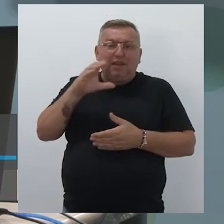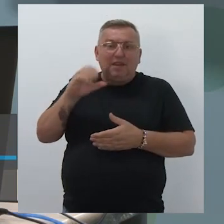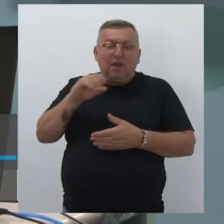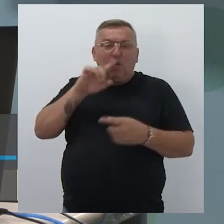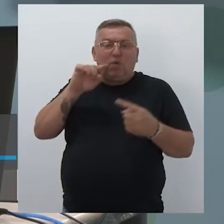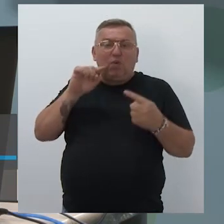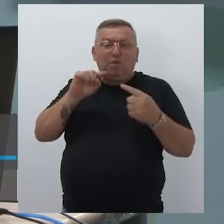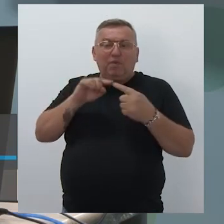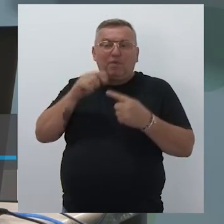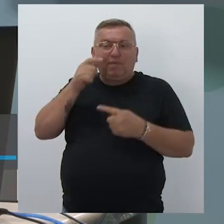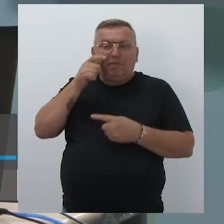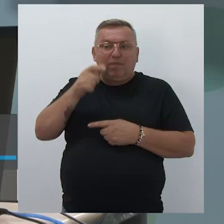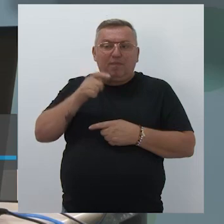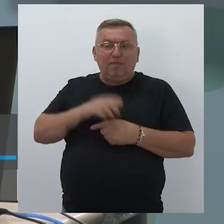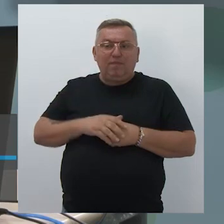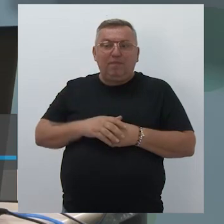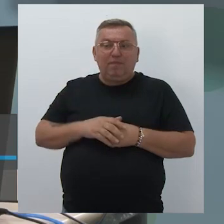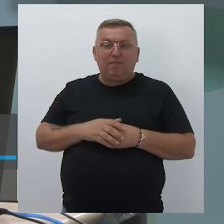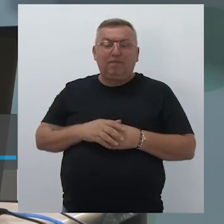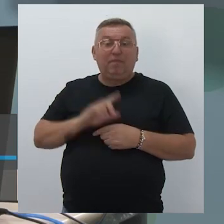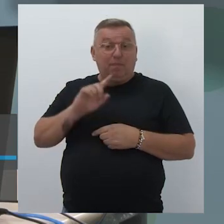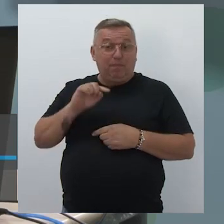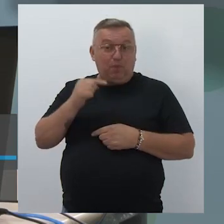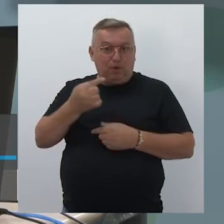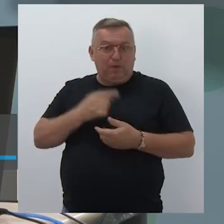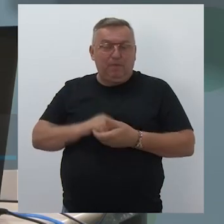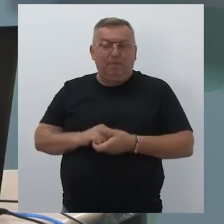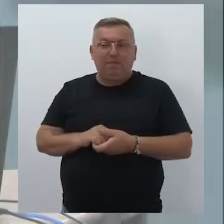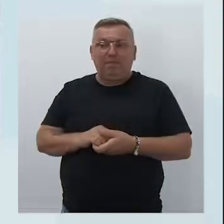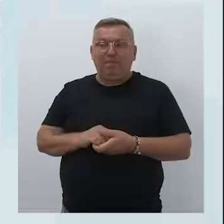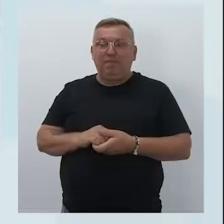acho bem interessante isso. Próximo slide, por favor.